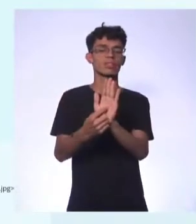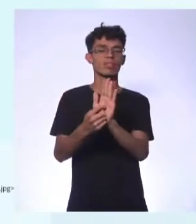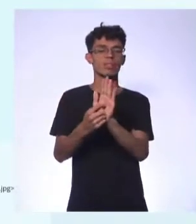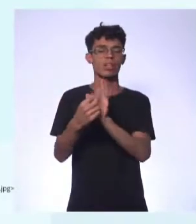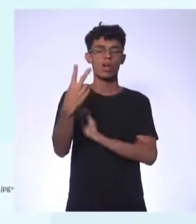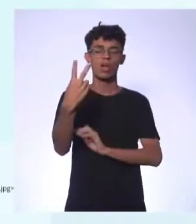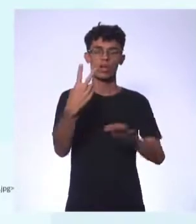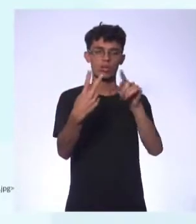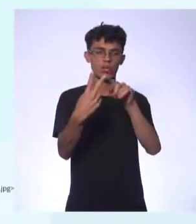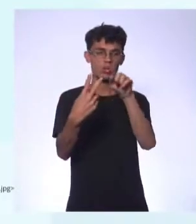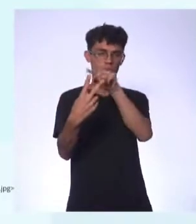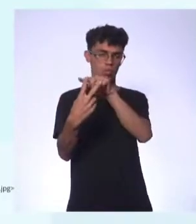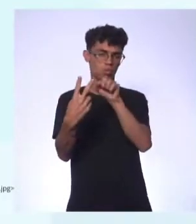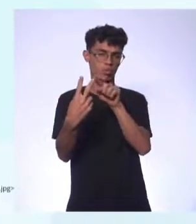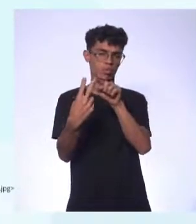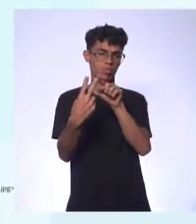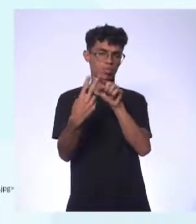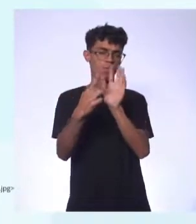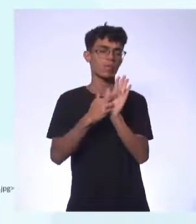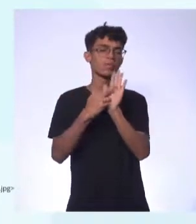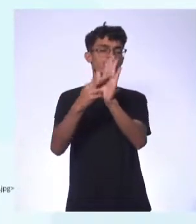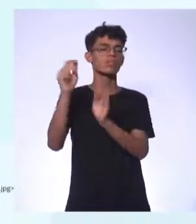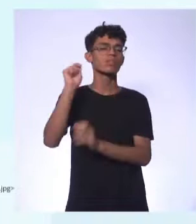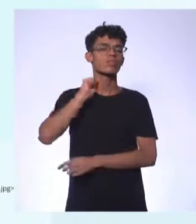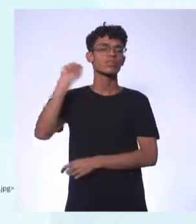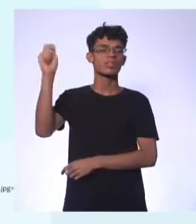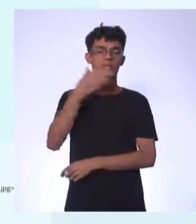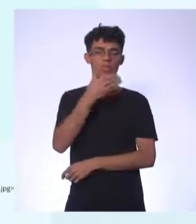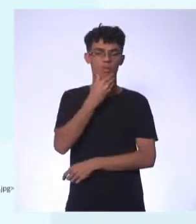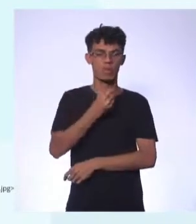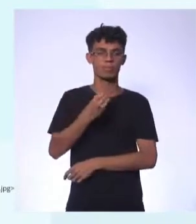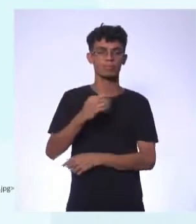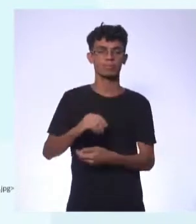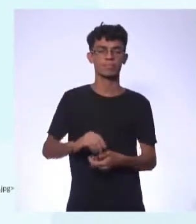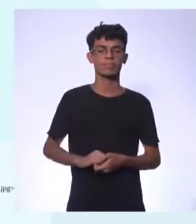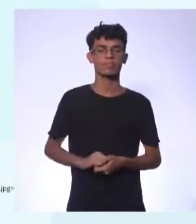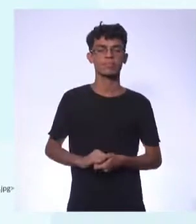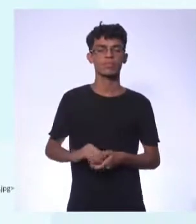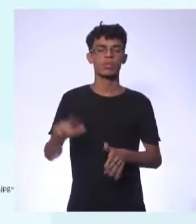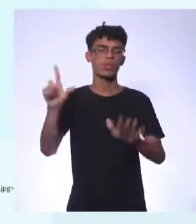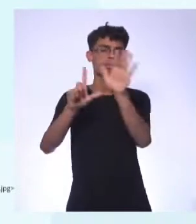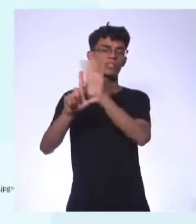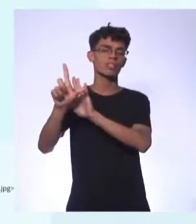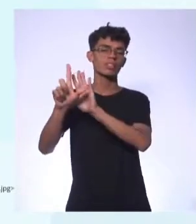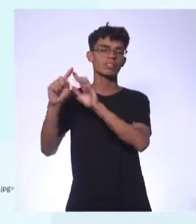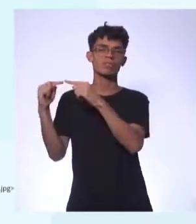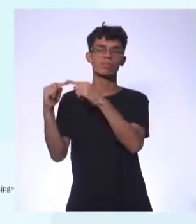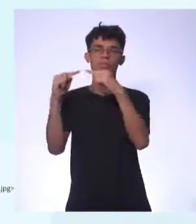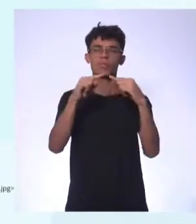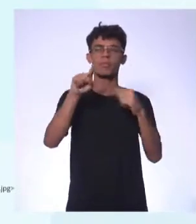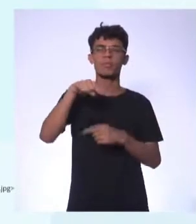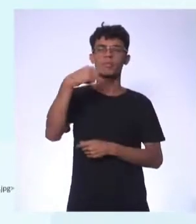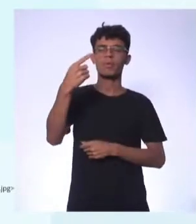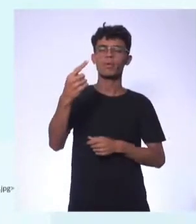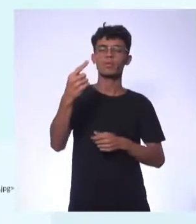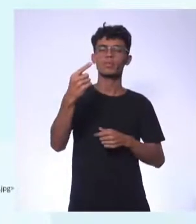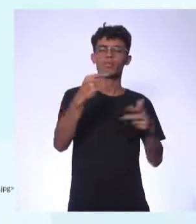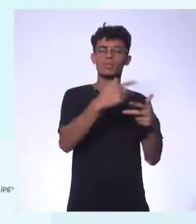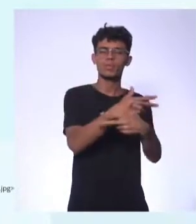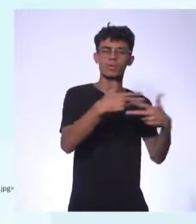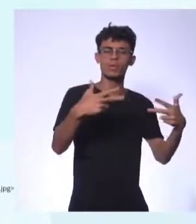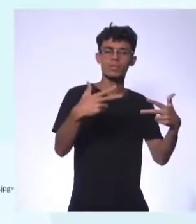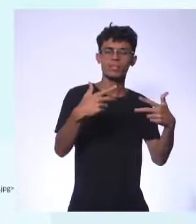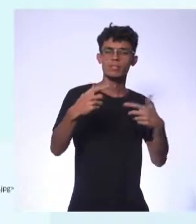duas obras retratam Tiradentes. Essa imagem quer associar ele a alguma outra figura, quer construir algum tipo